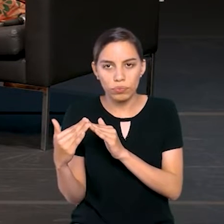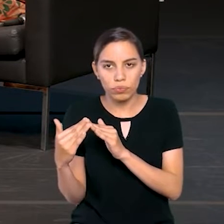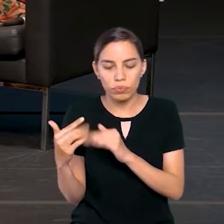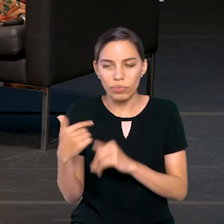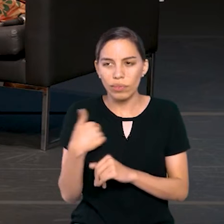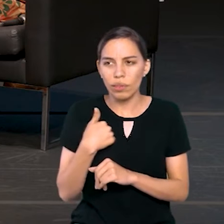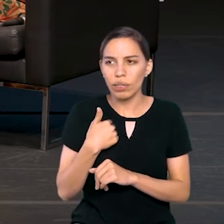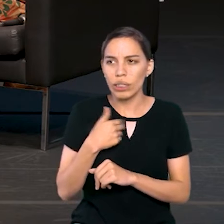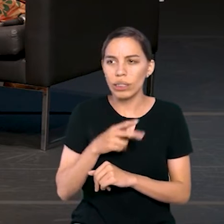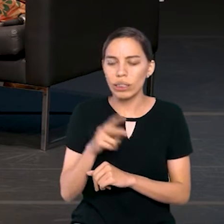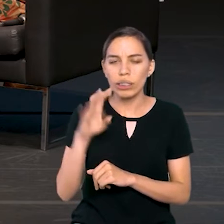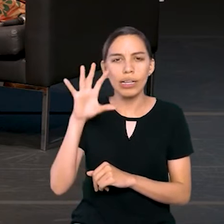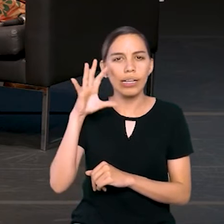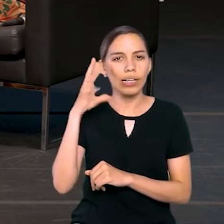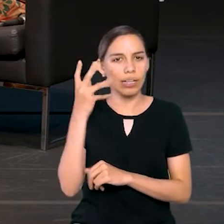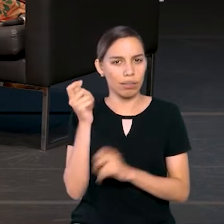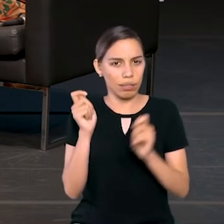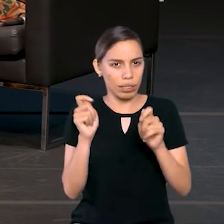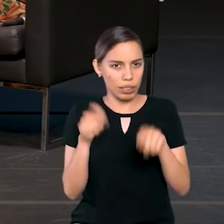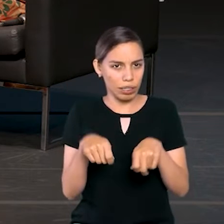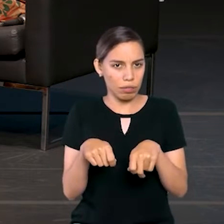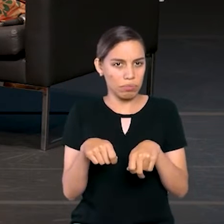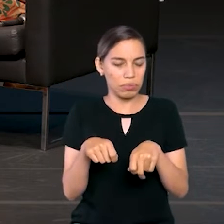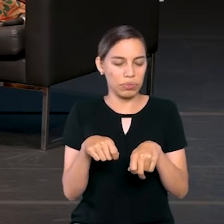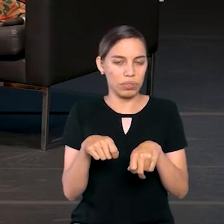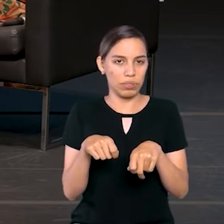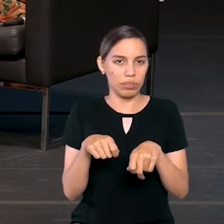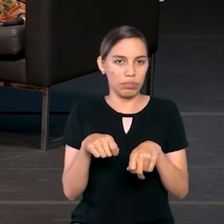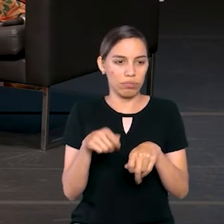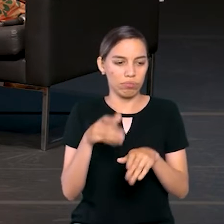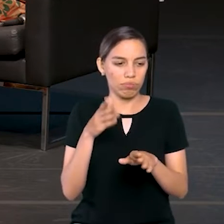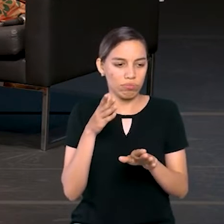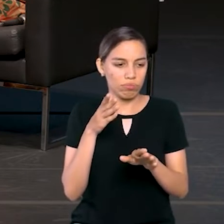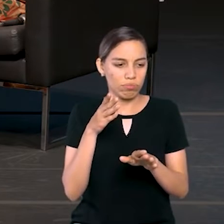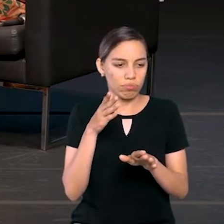Eu sempre acho que é possível despertar